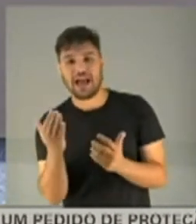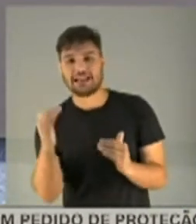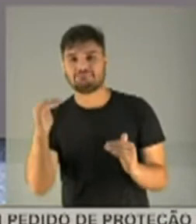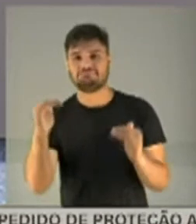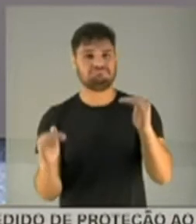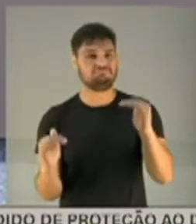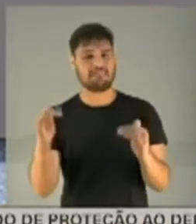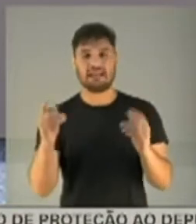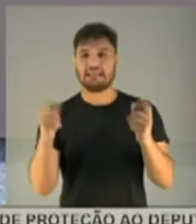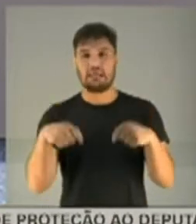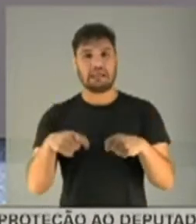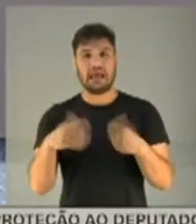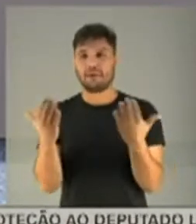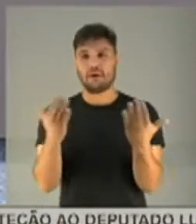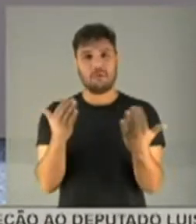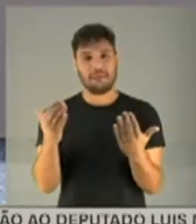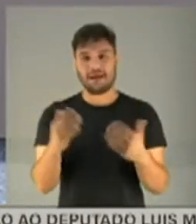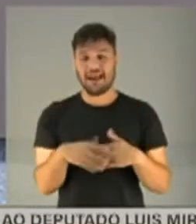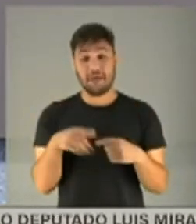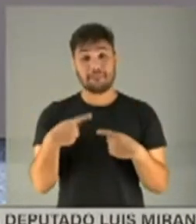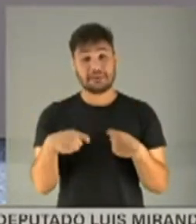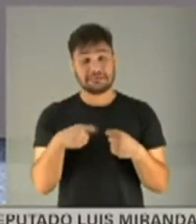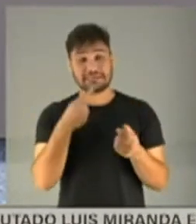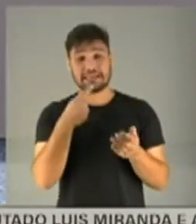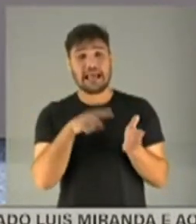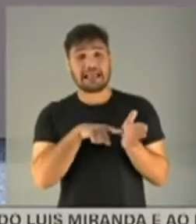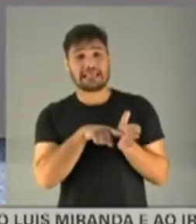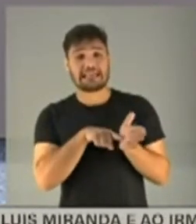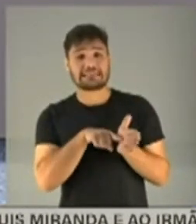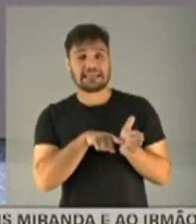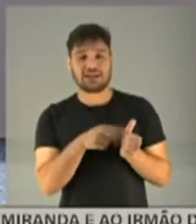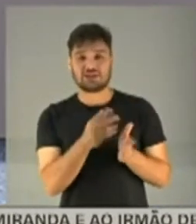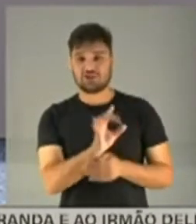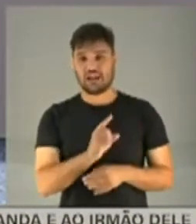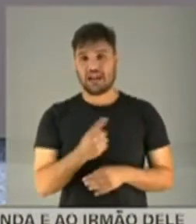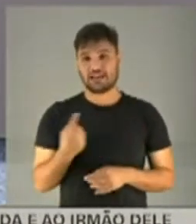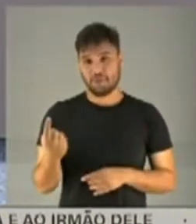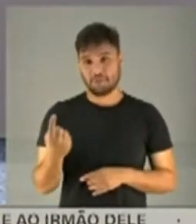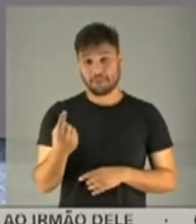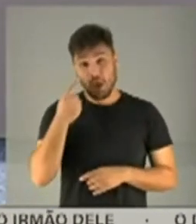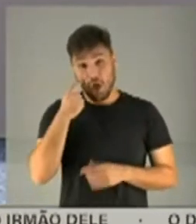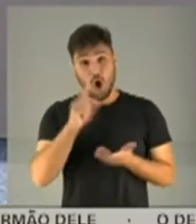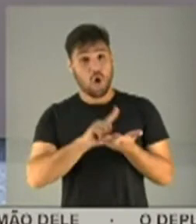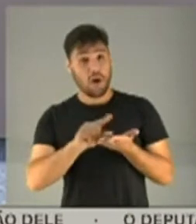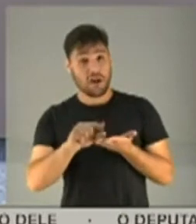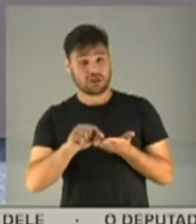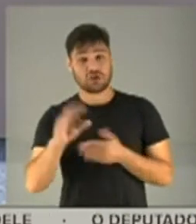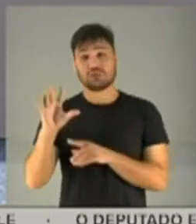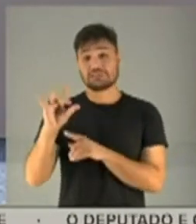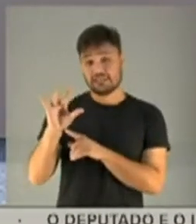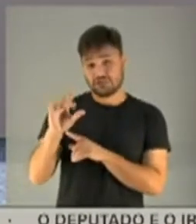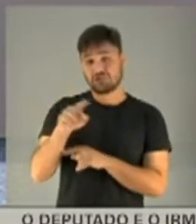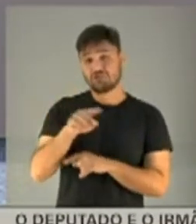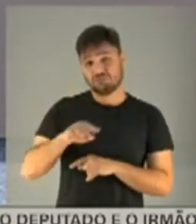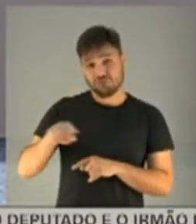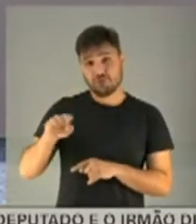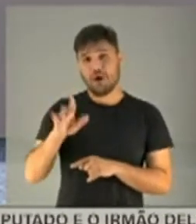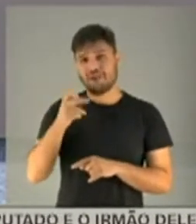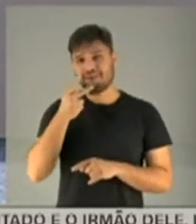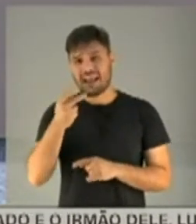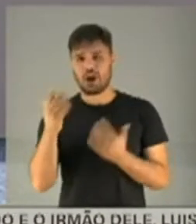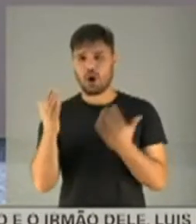número de casos depende da política de testagem de cada local. Vocês nunca viram artigos científicos na literatura